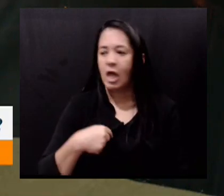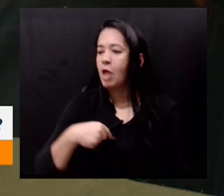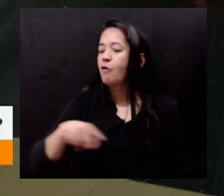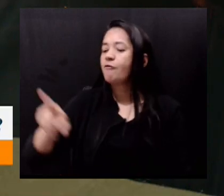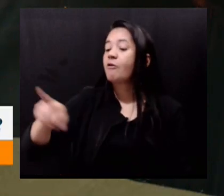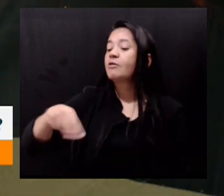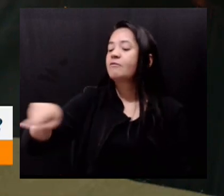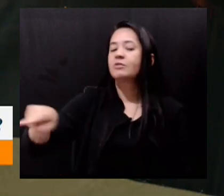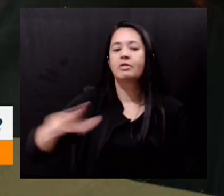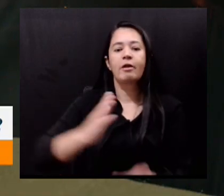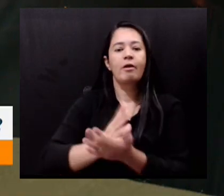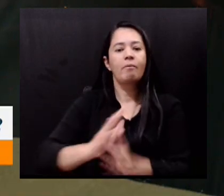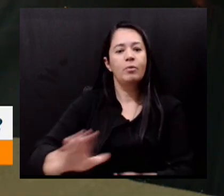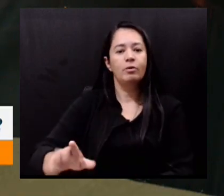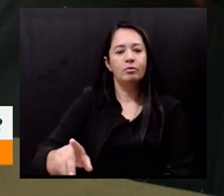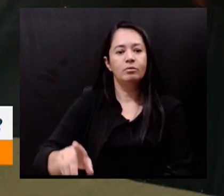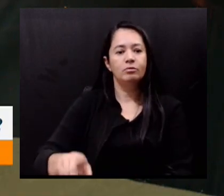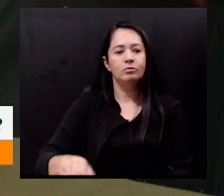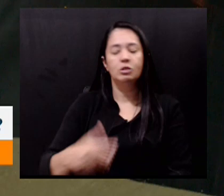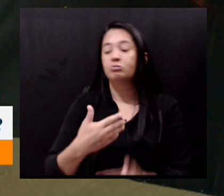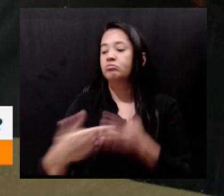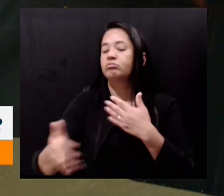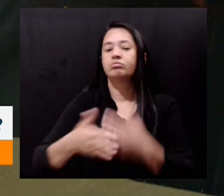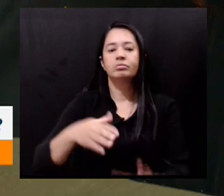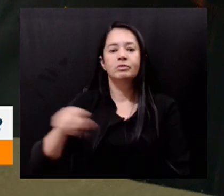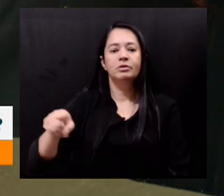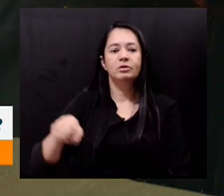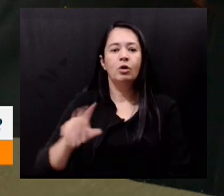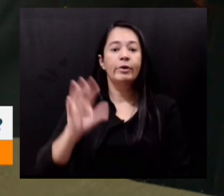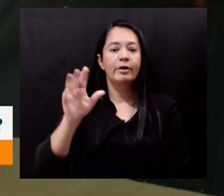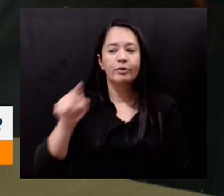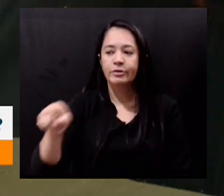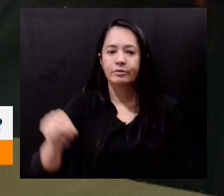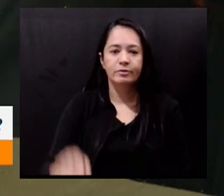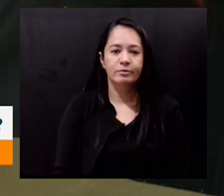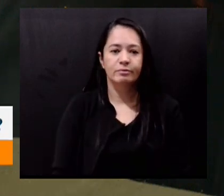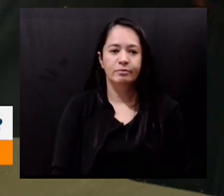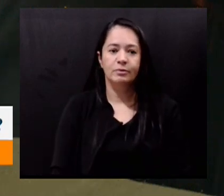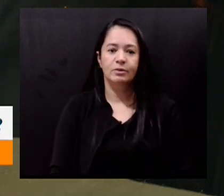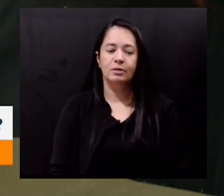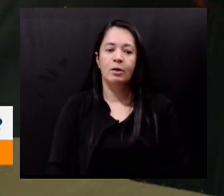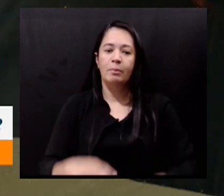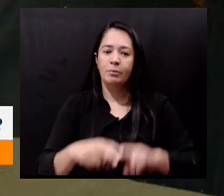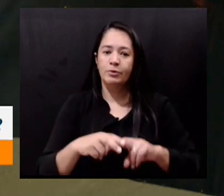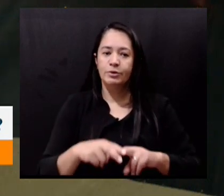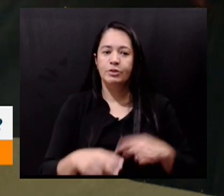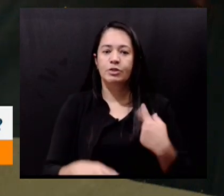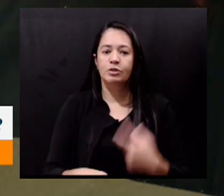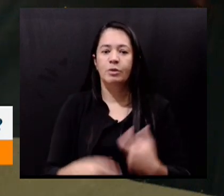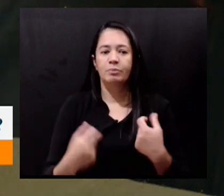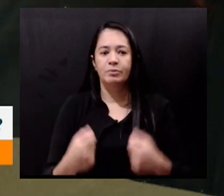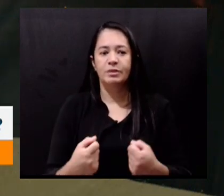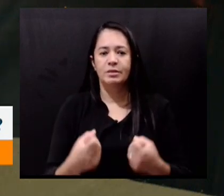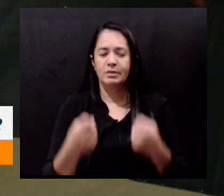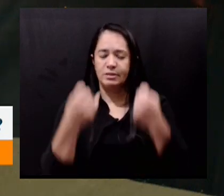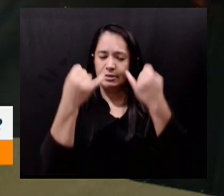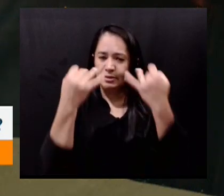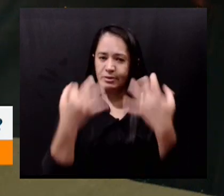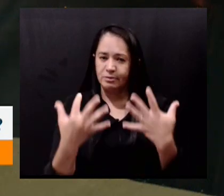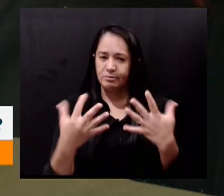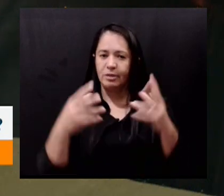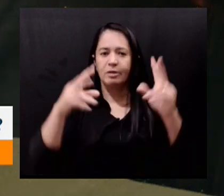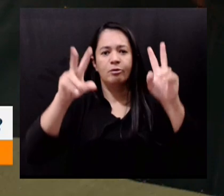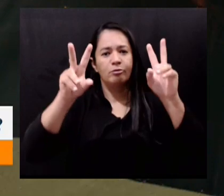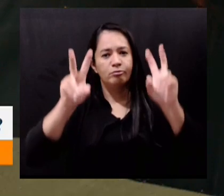você, pronto, não estou nem aí o que vai acontecer contigo. Não é por isso que a gente tem que trazer à tona esse tema, é por isso que a gente